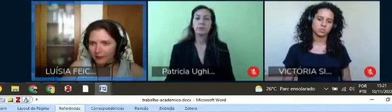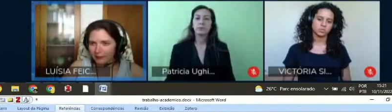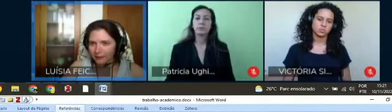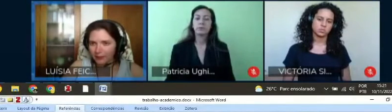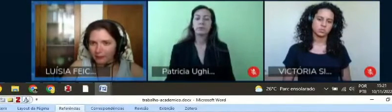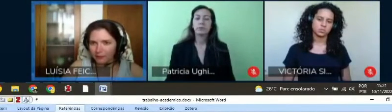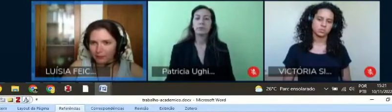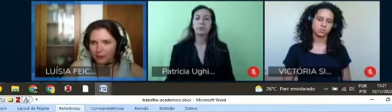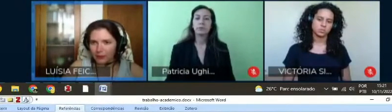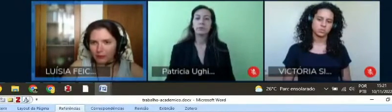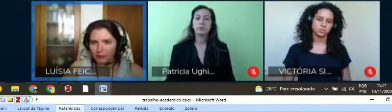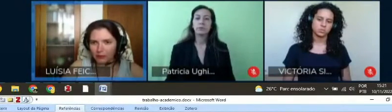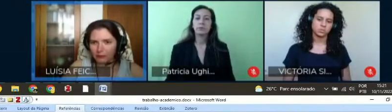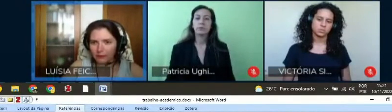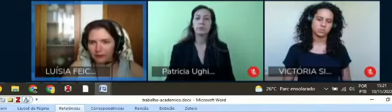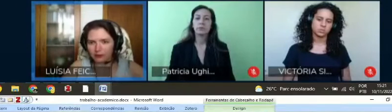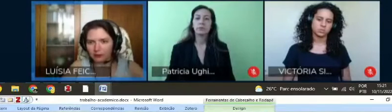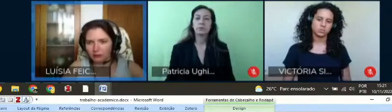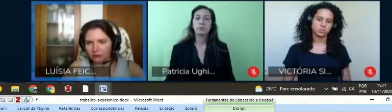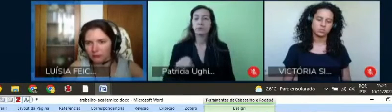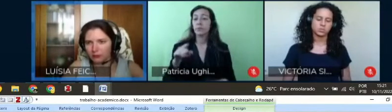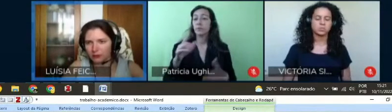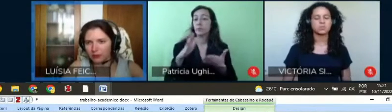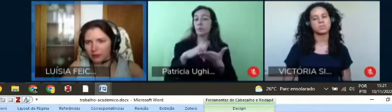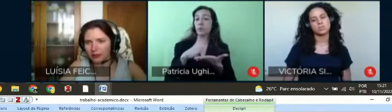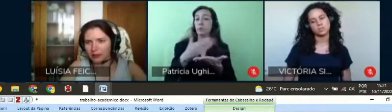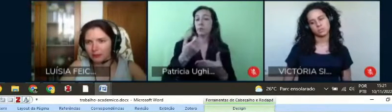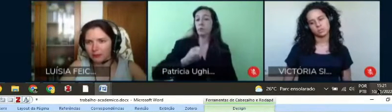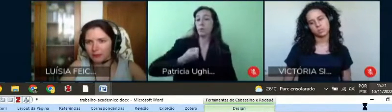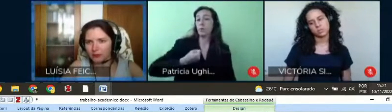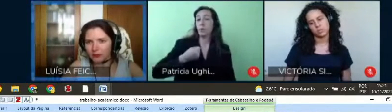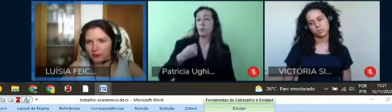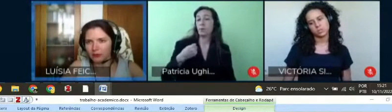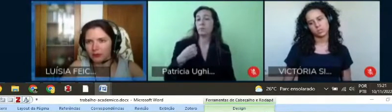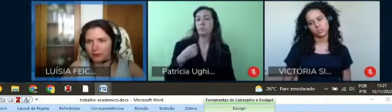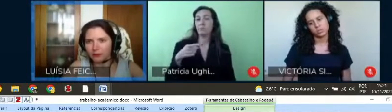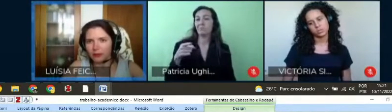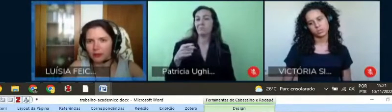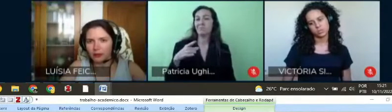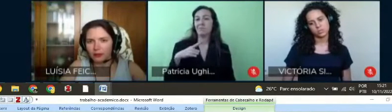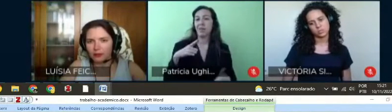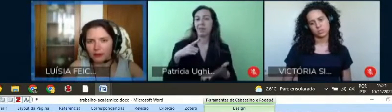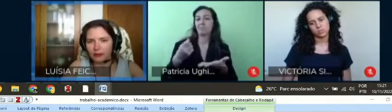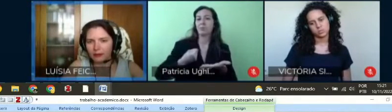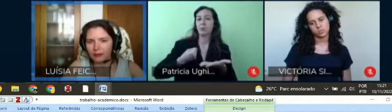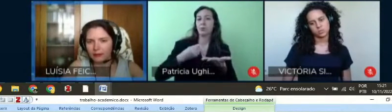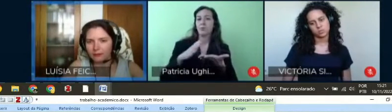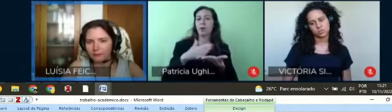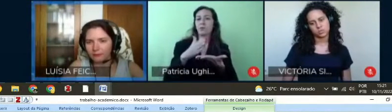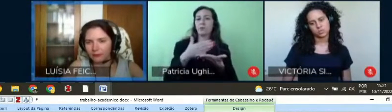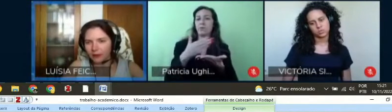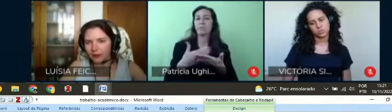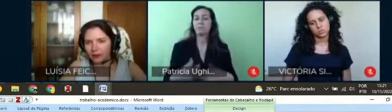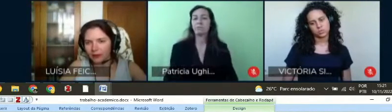mas ele estava aqui. A número da página, ó. Deixa eu fechar isso aqui. E aí?